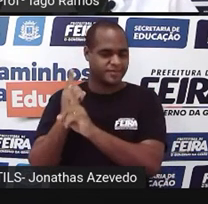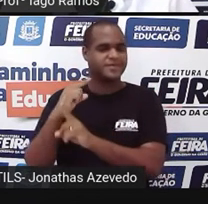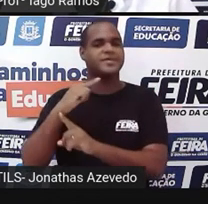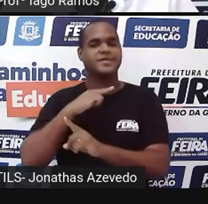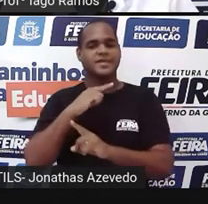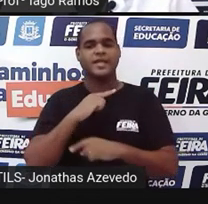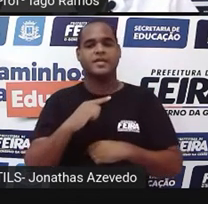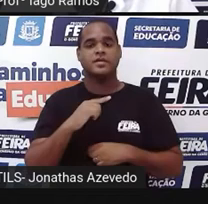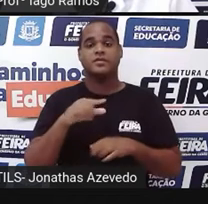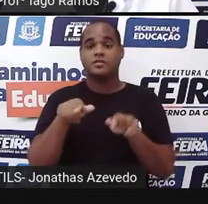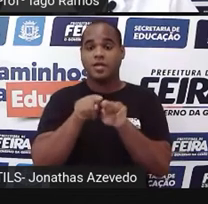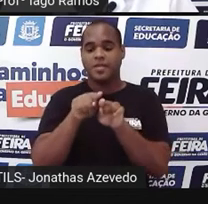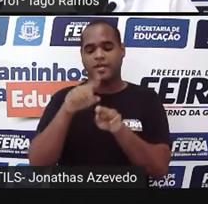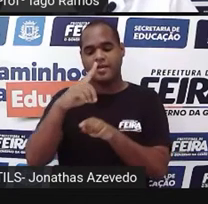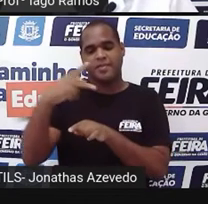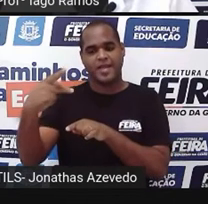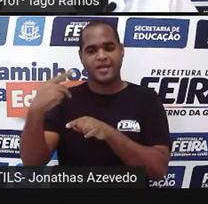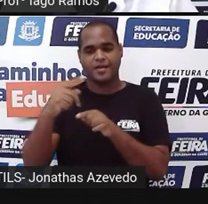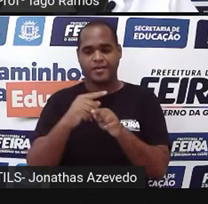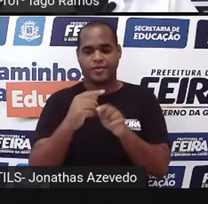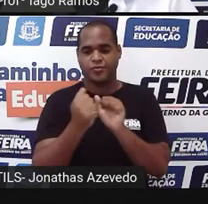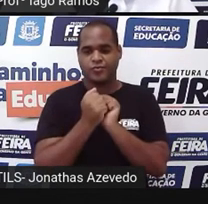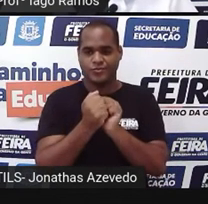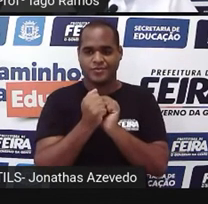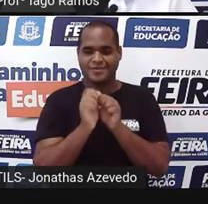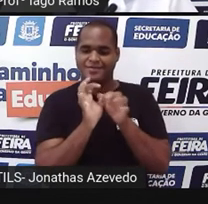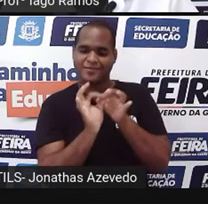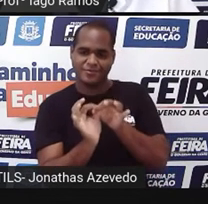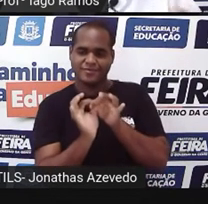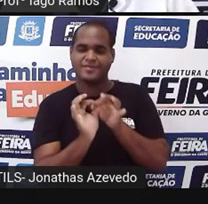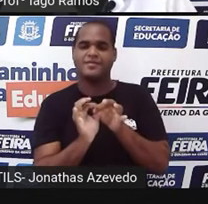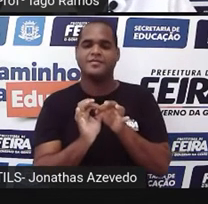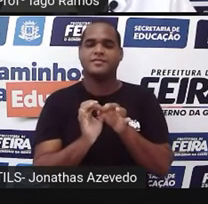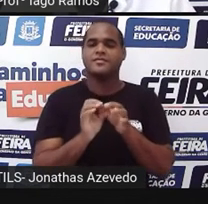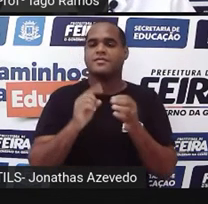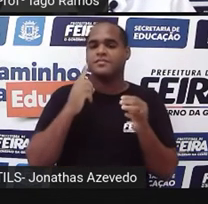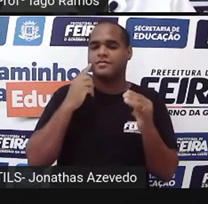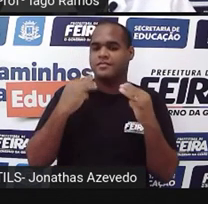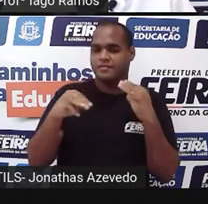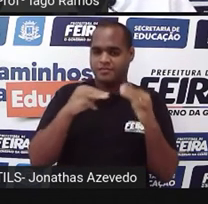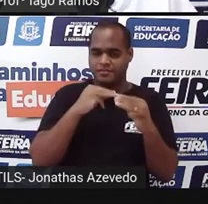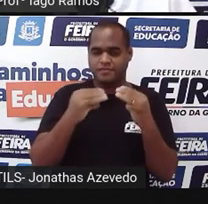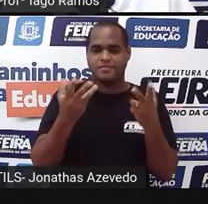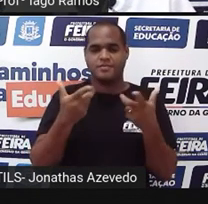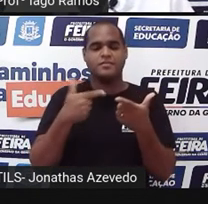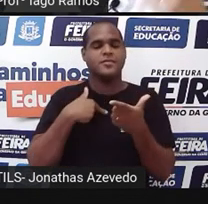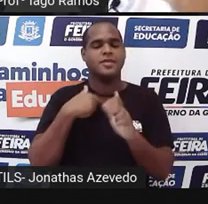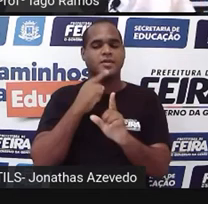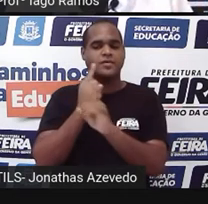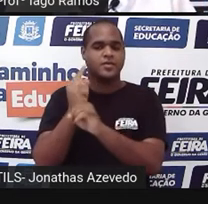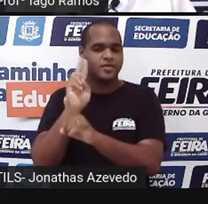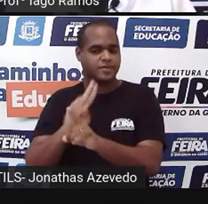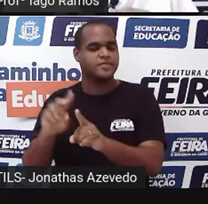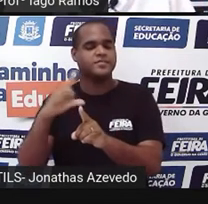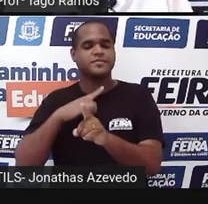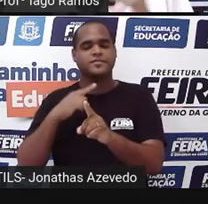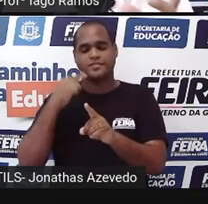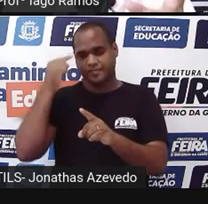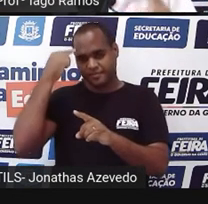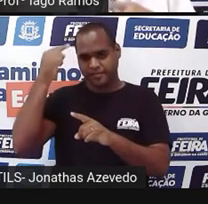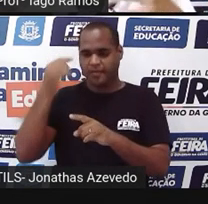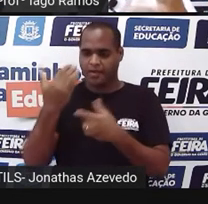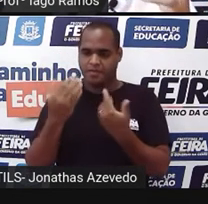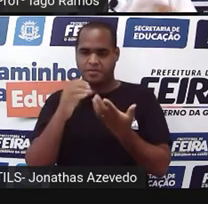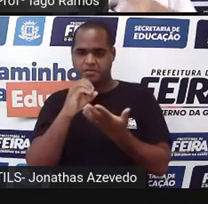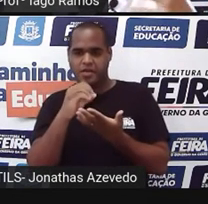item dízima periódica composta e o método que a gente vai usar para ela não depende se a parte inteira É